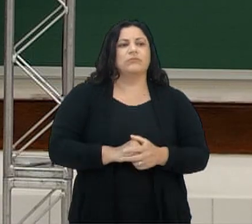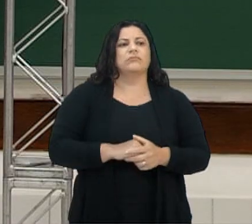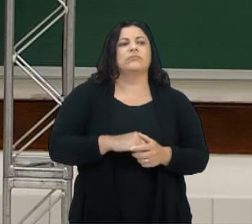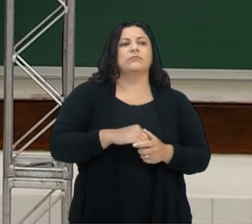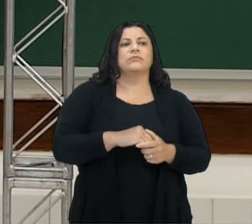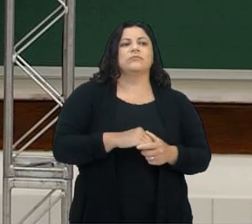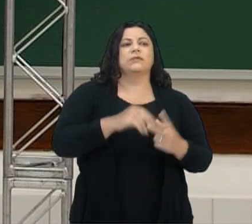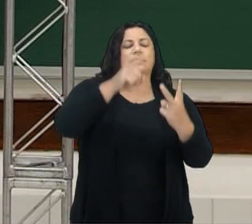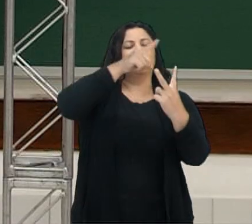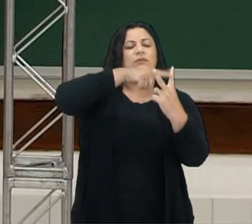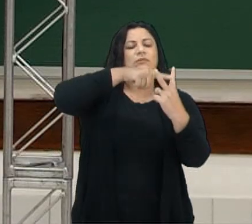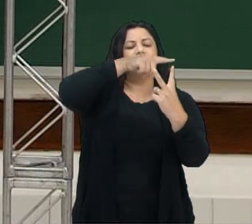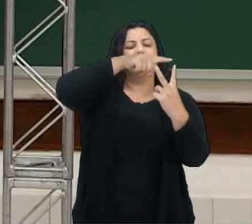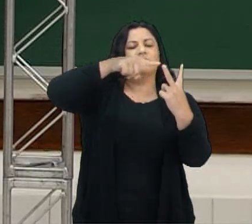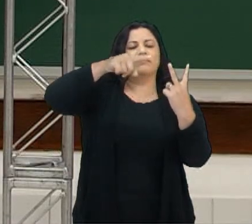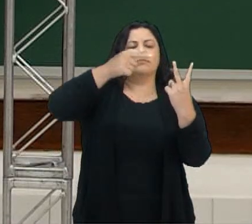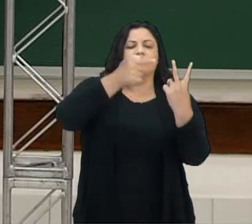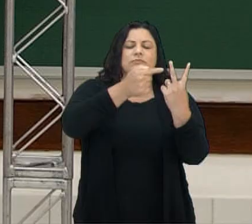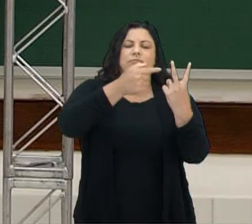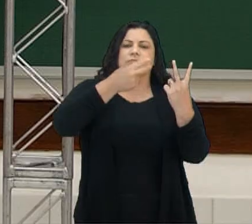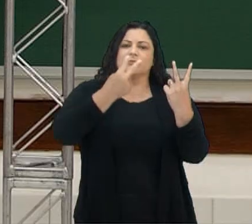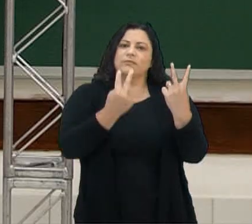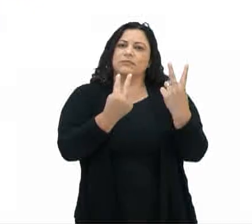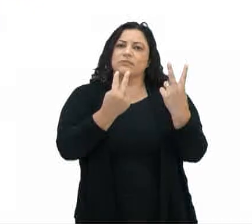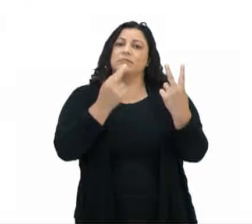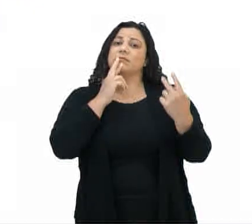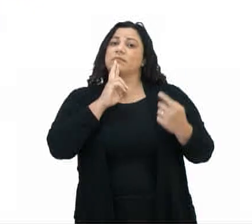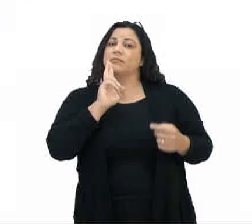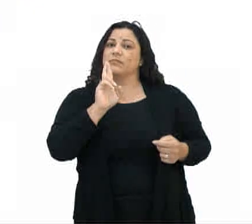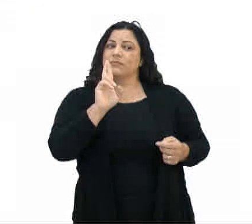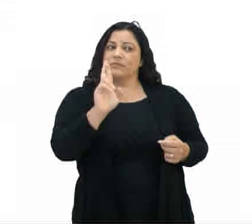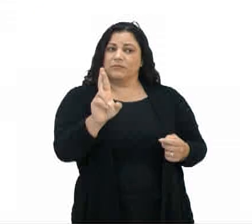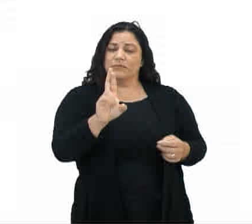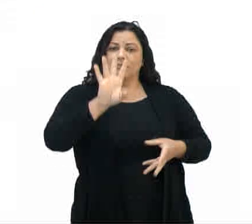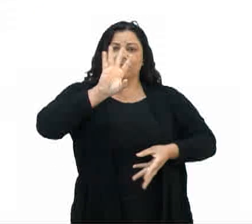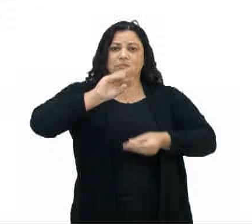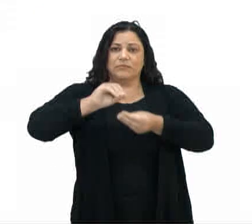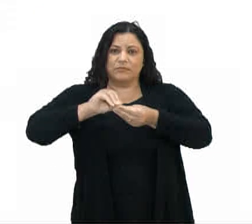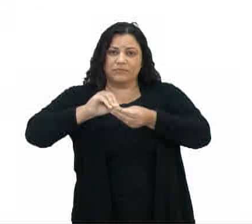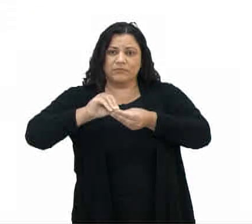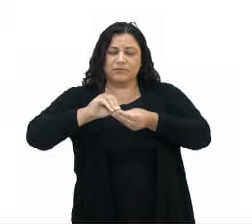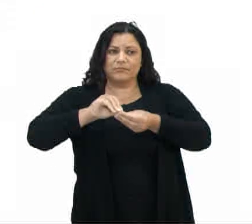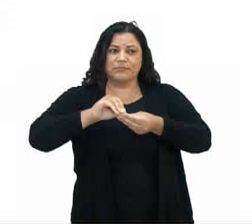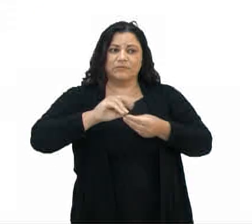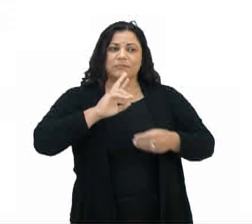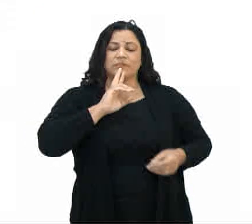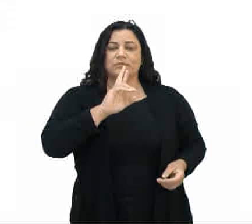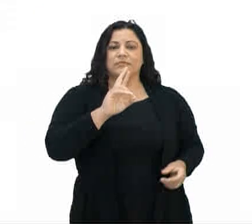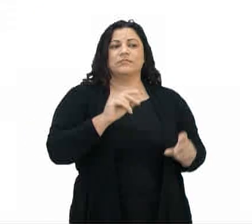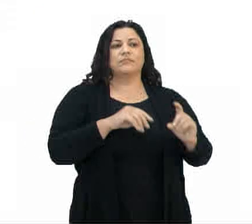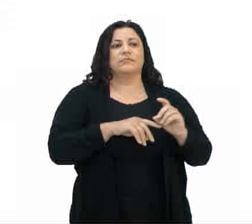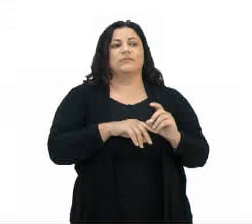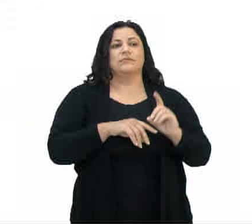de 72. Raiz quadrada de 72, da sua forma fatorada, fica 6.